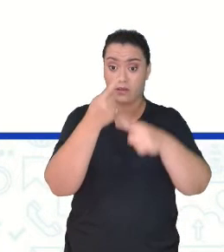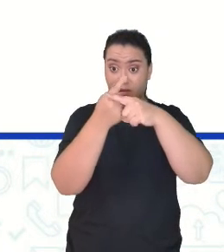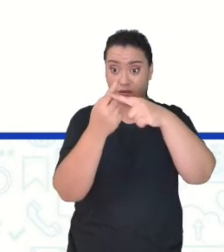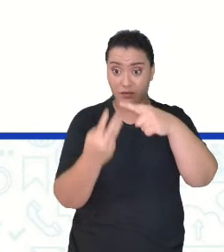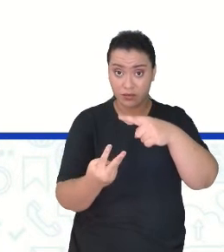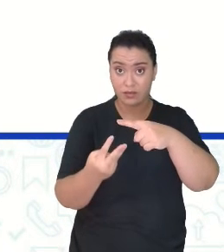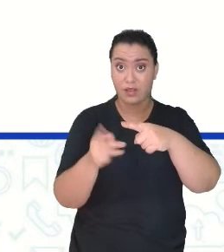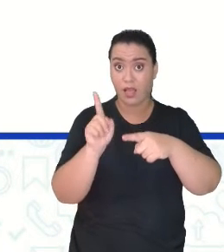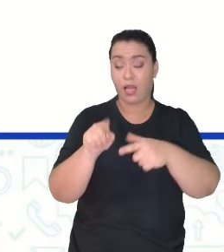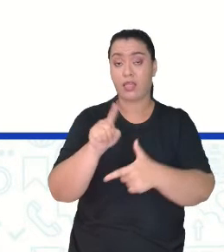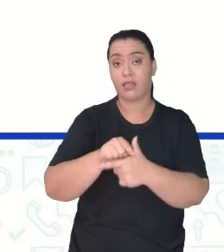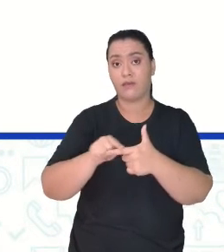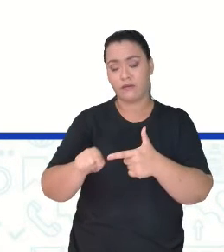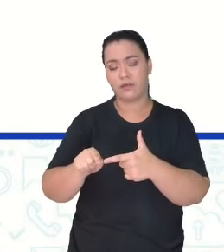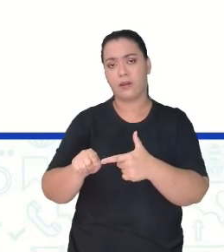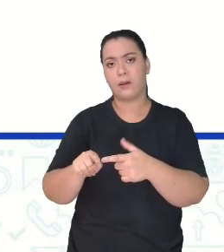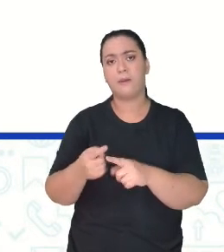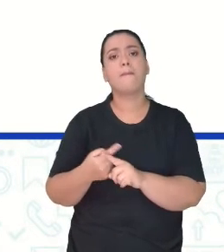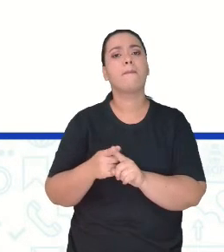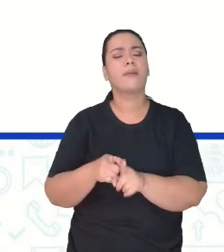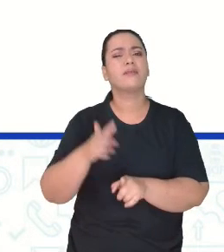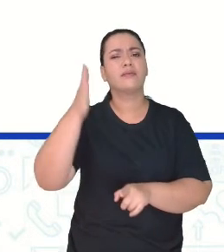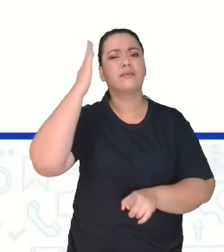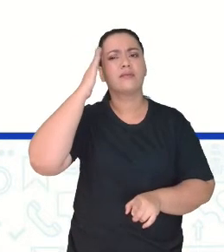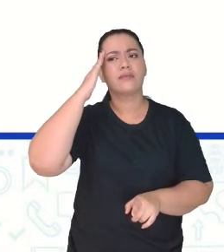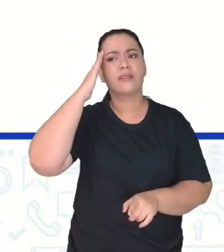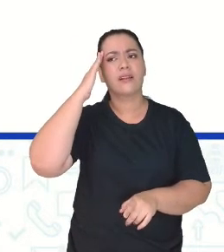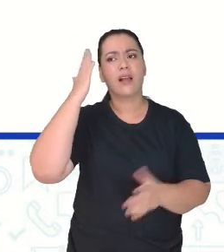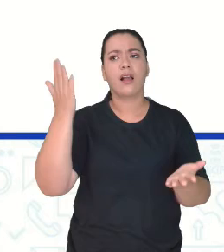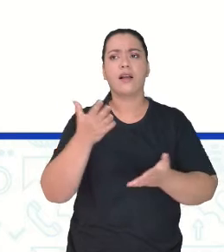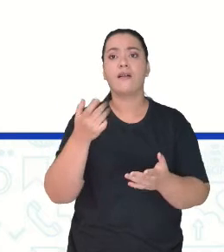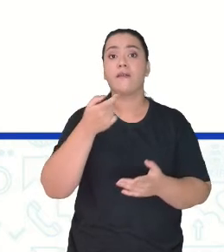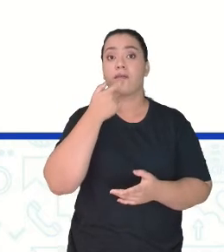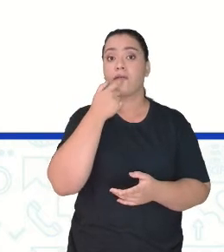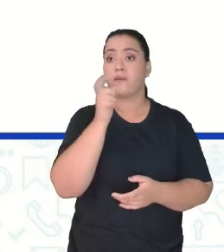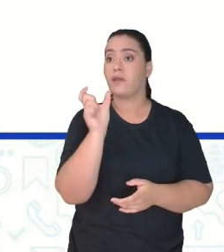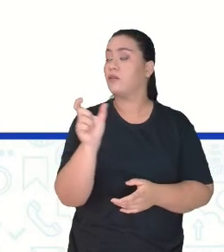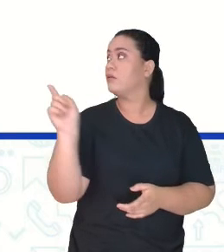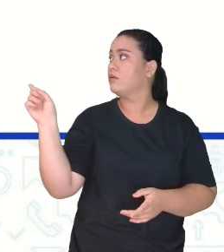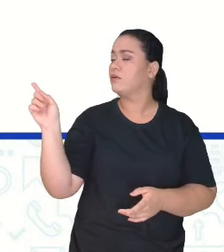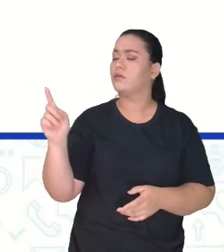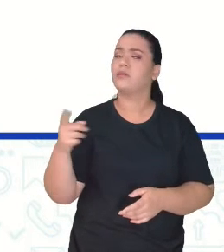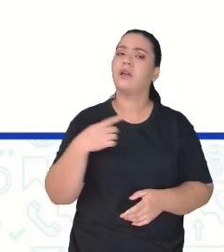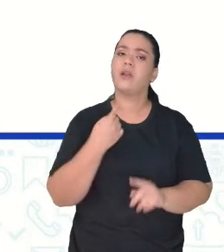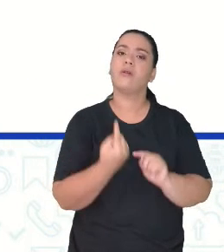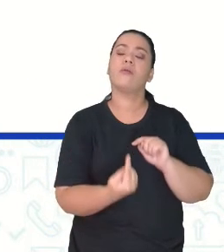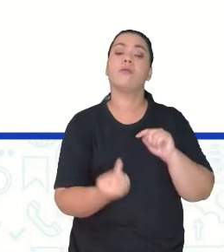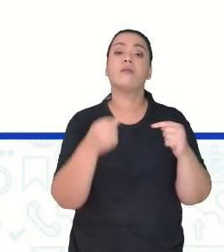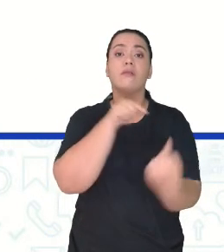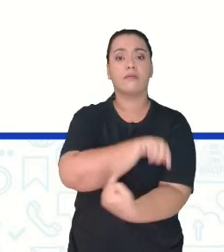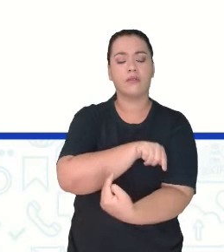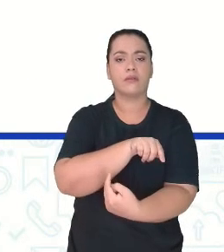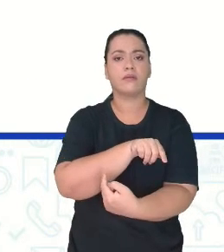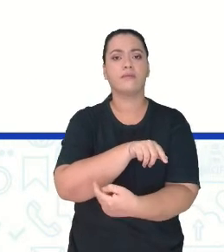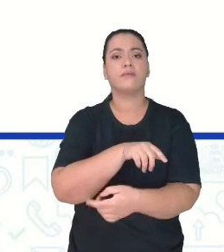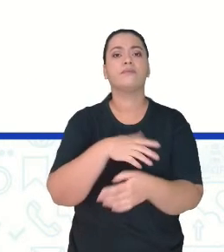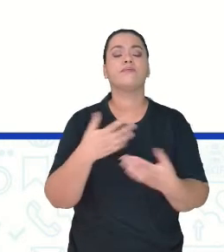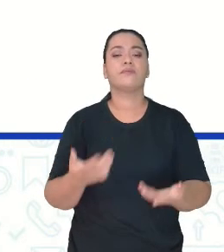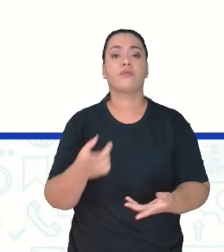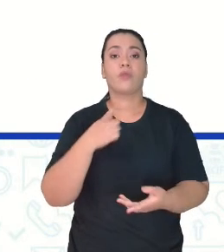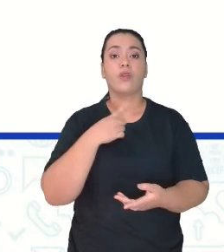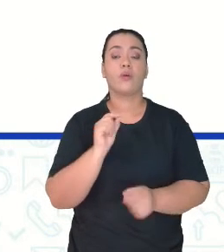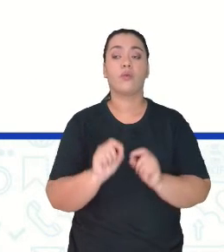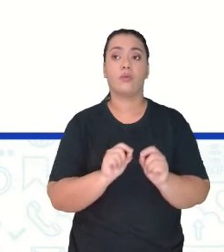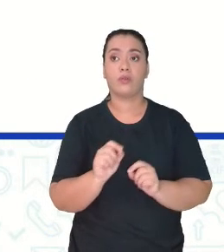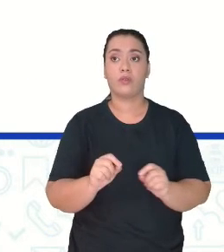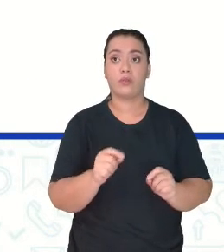parte é a divisão. Mas nota como eu escrevi aí de vermelho o textinho, eu inverti a ordem, ó, certo? Eu